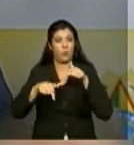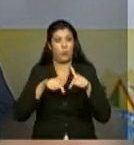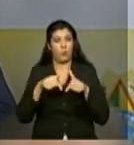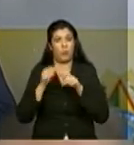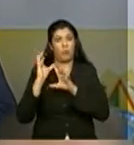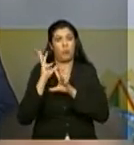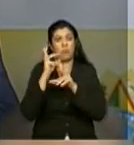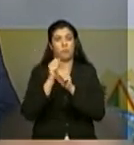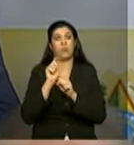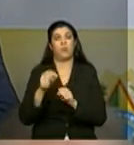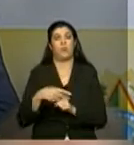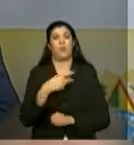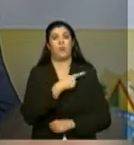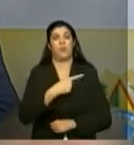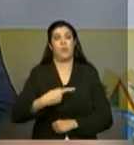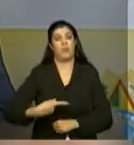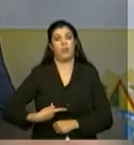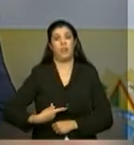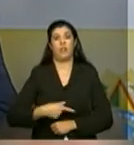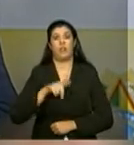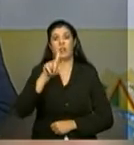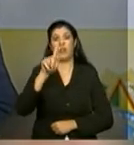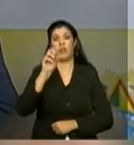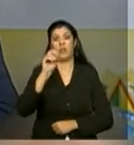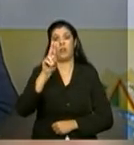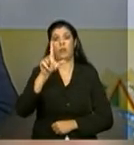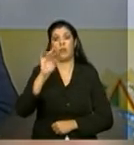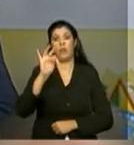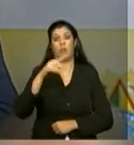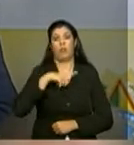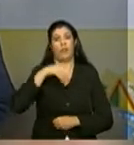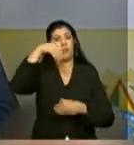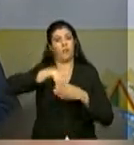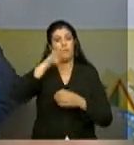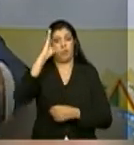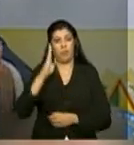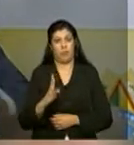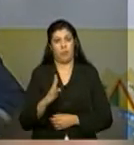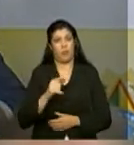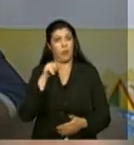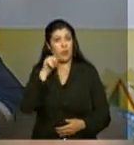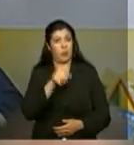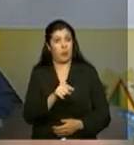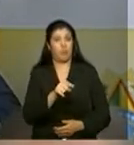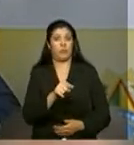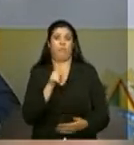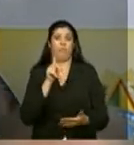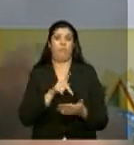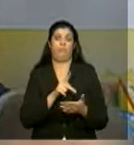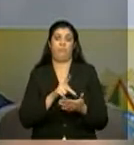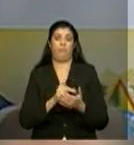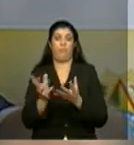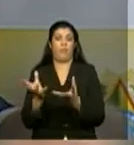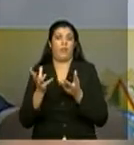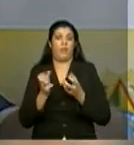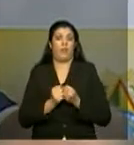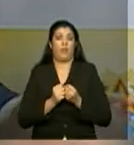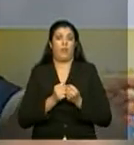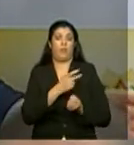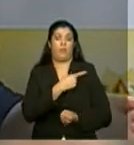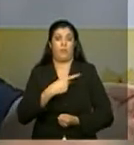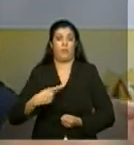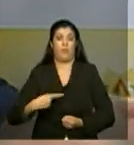que o acidente joão goulart teve no nosso país foi exatamente isso que permitiu que a presidenta dilma